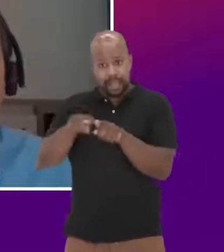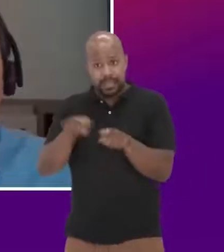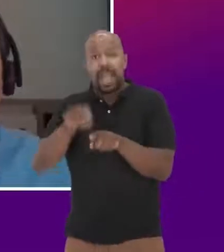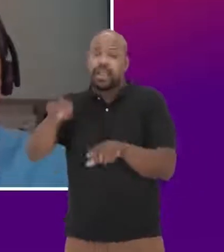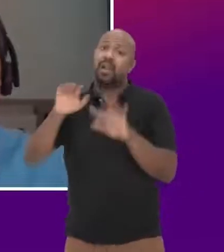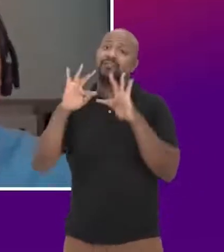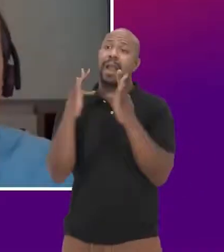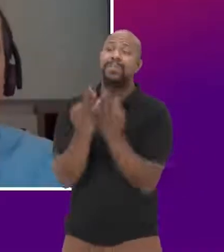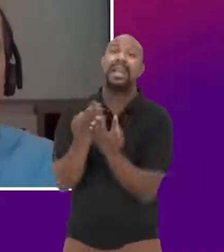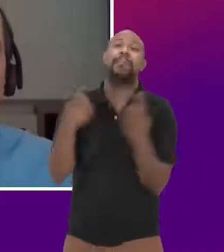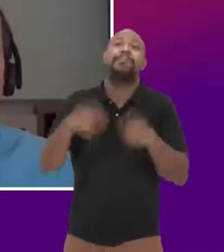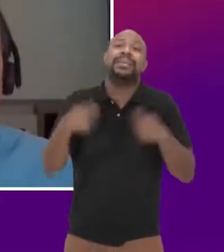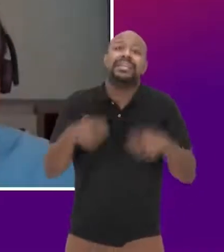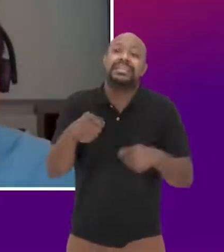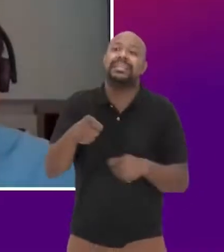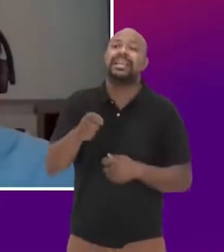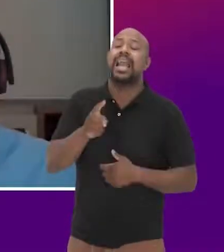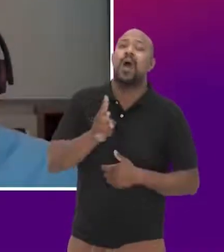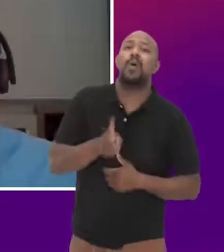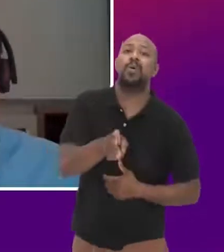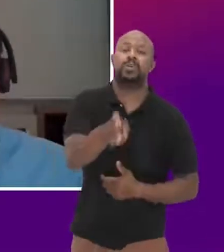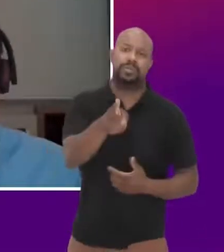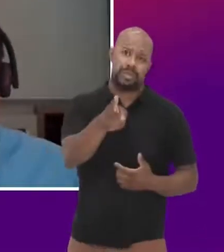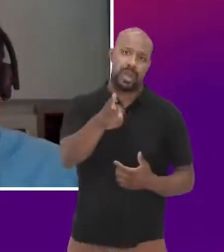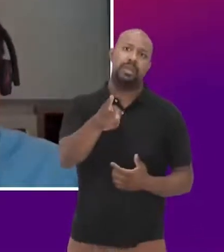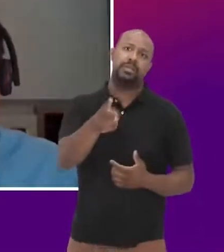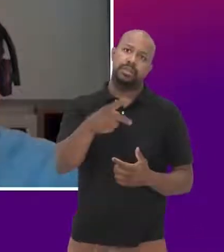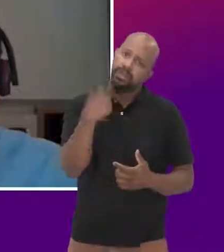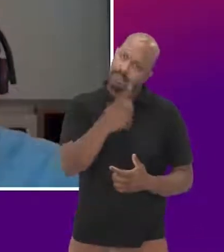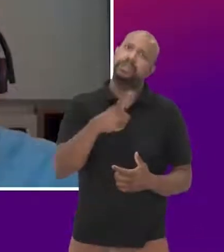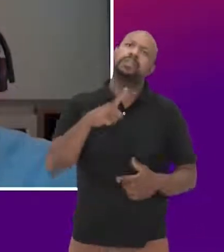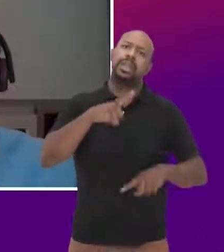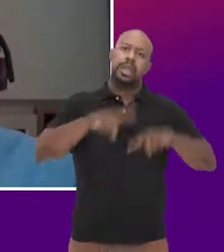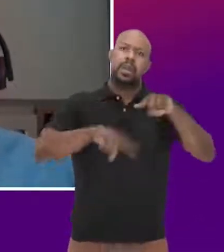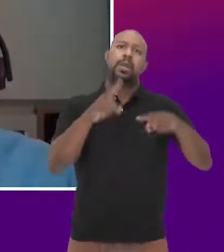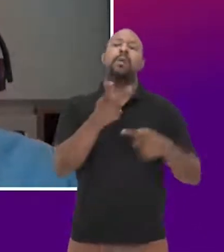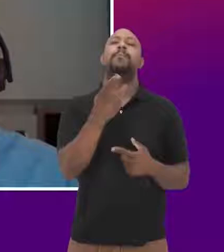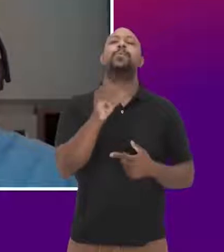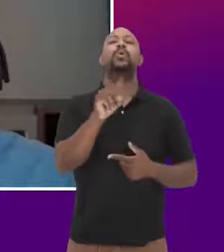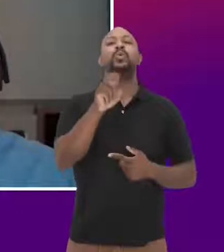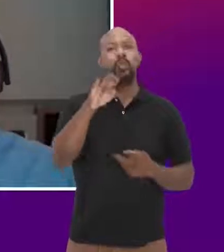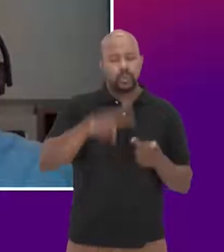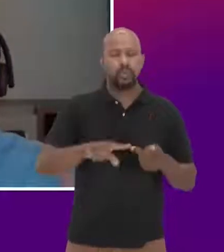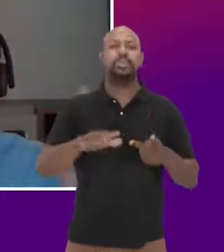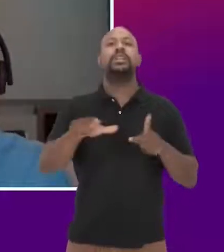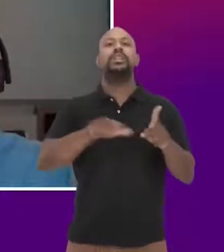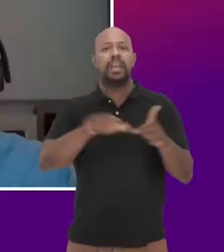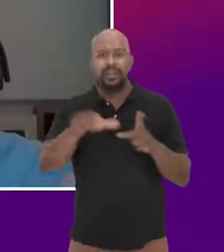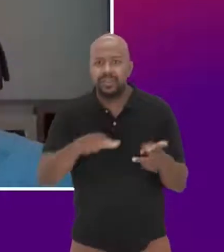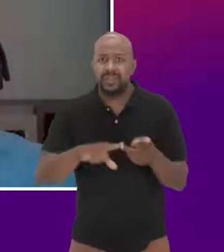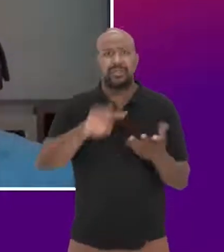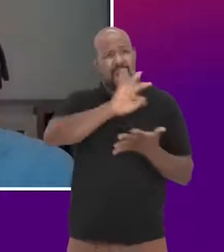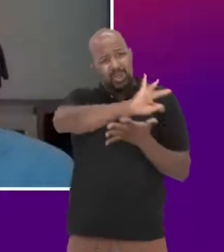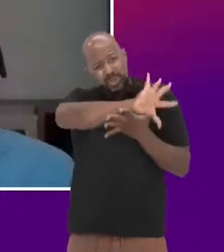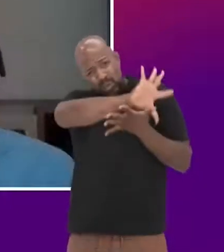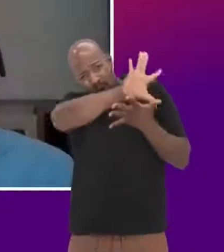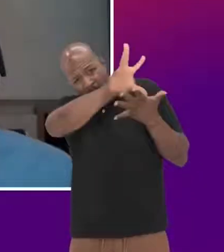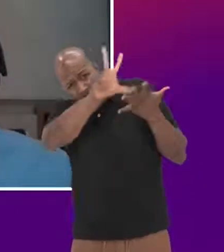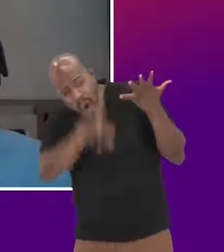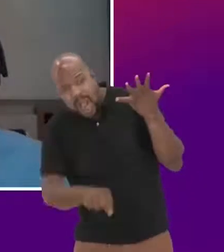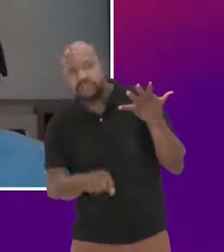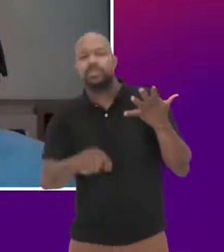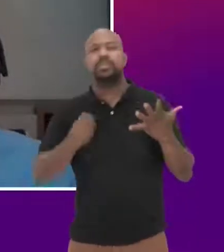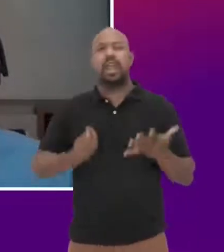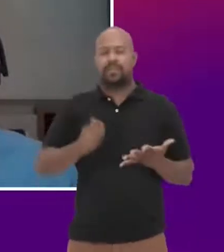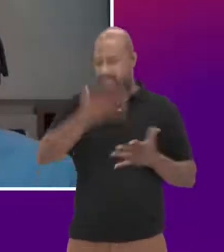quando uma família precisa da continuidade, e a gente tem produtos, a gente tem serviços para todo esse espectro de